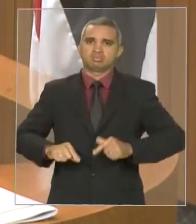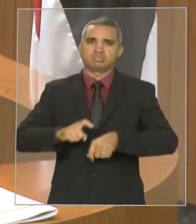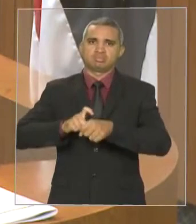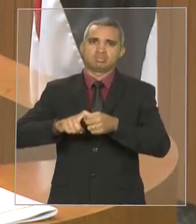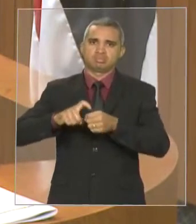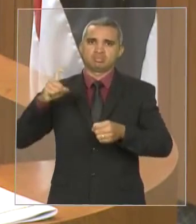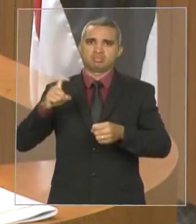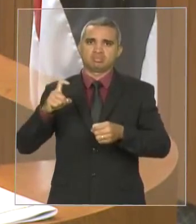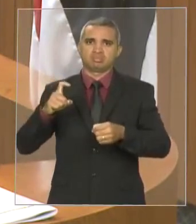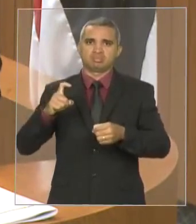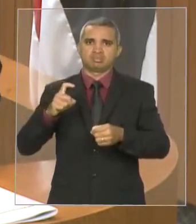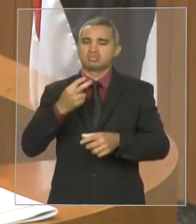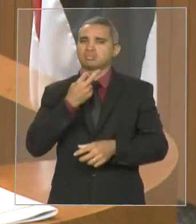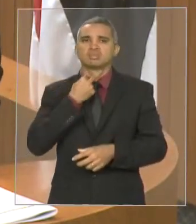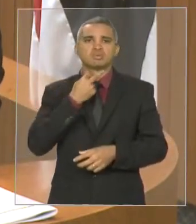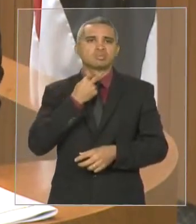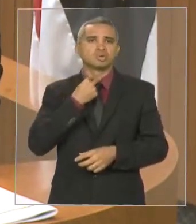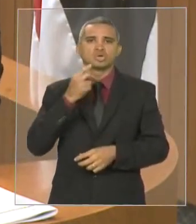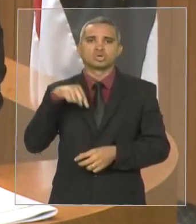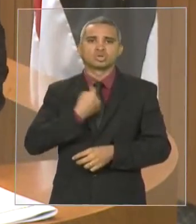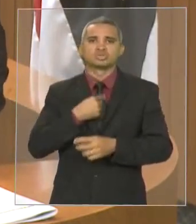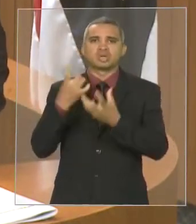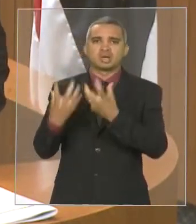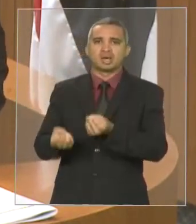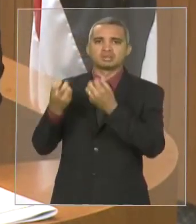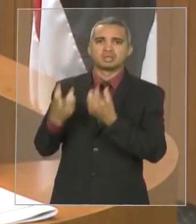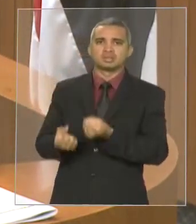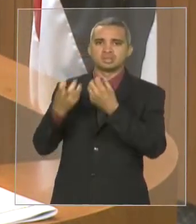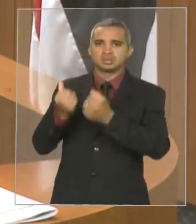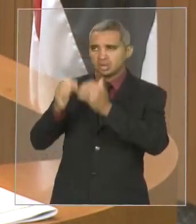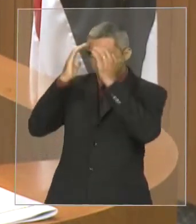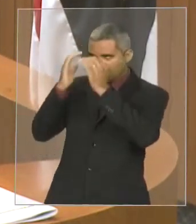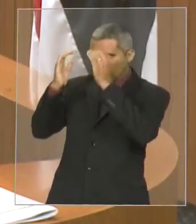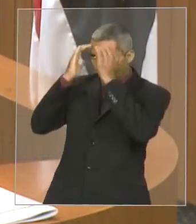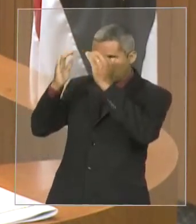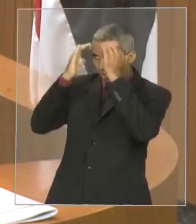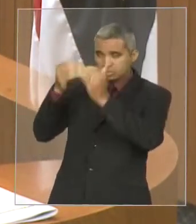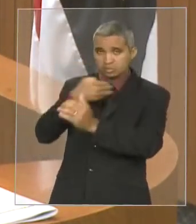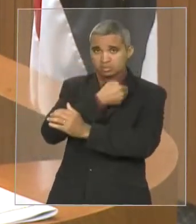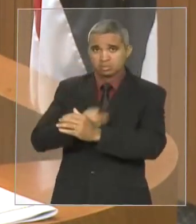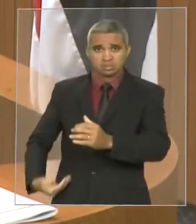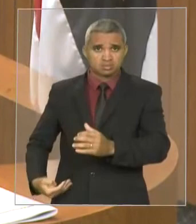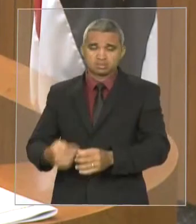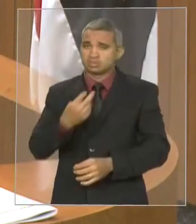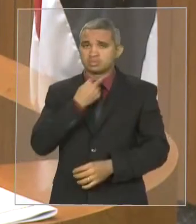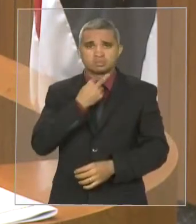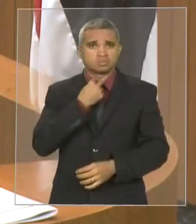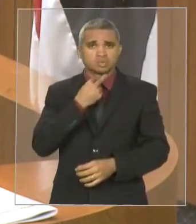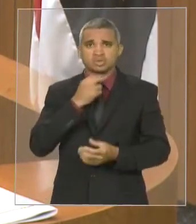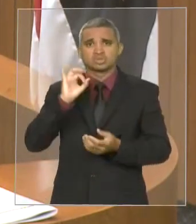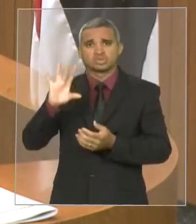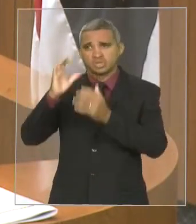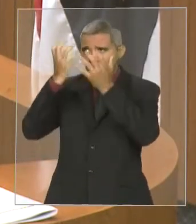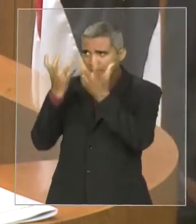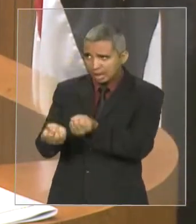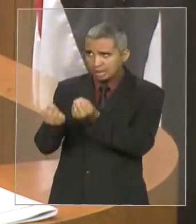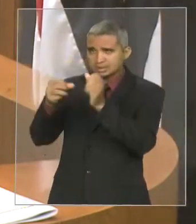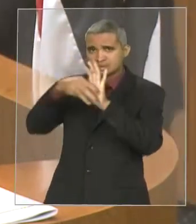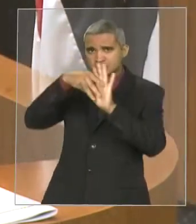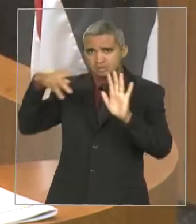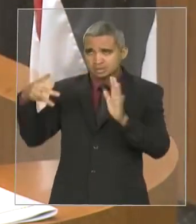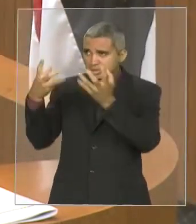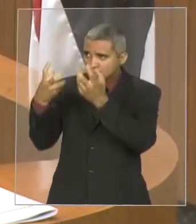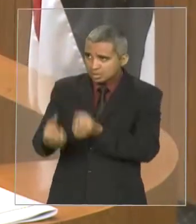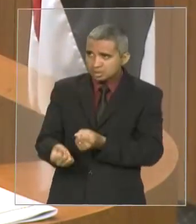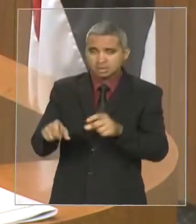cartório do Poder Executivo, tão somente para chancelar medidas provisórias e para aprovar títulos de